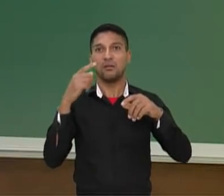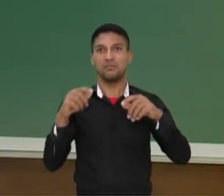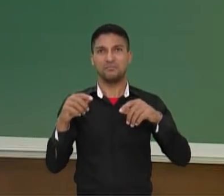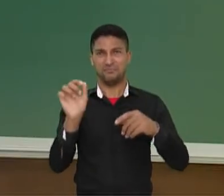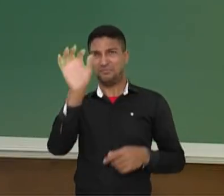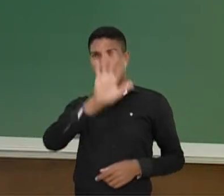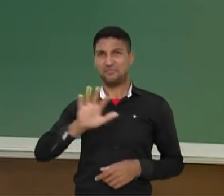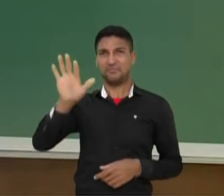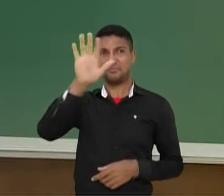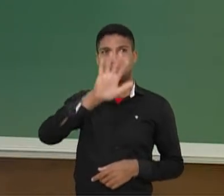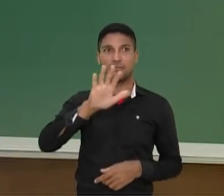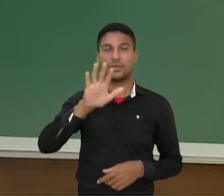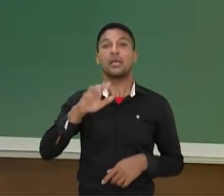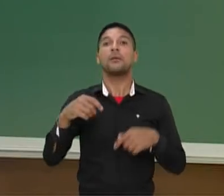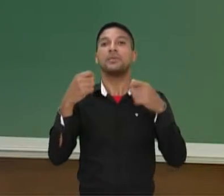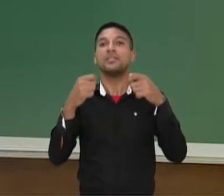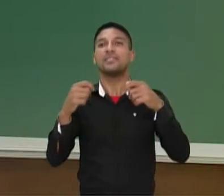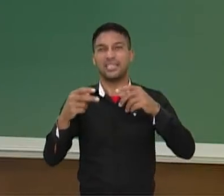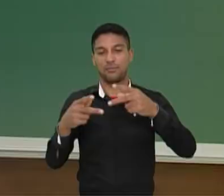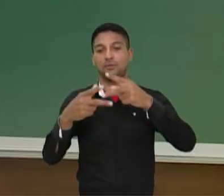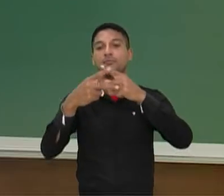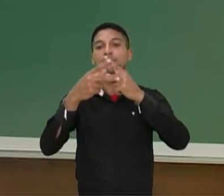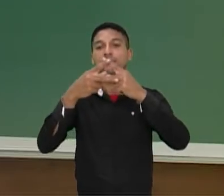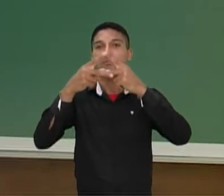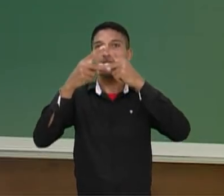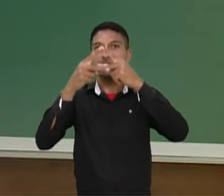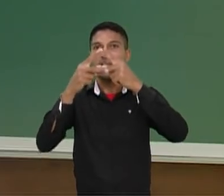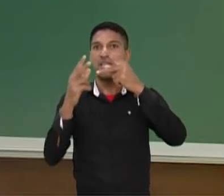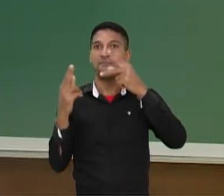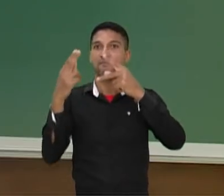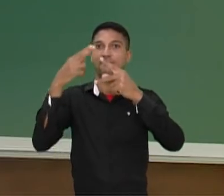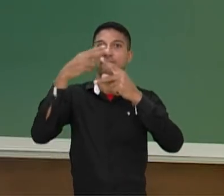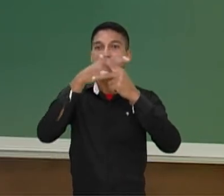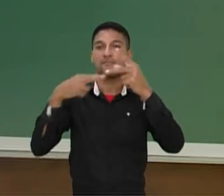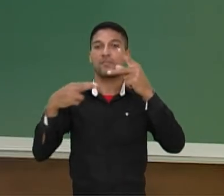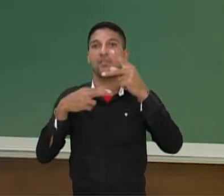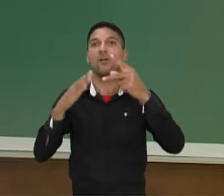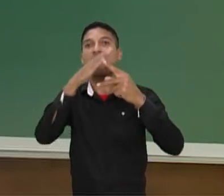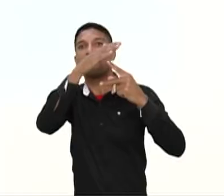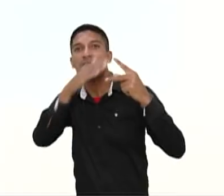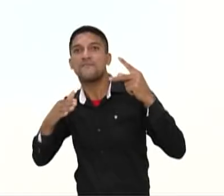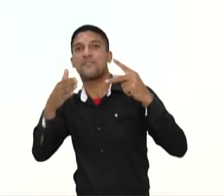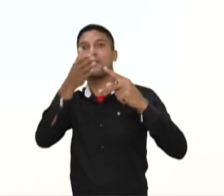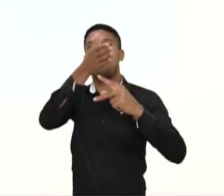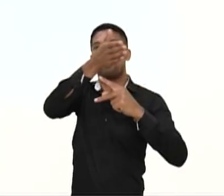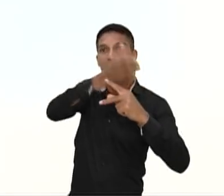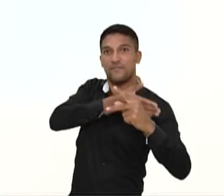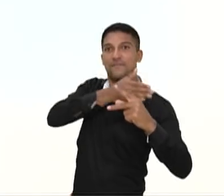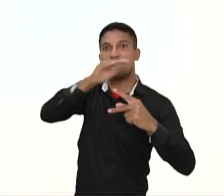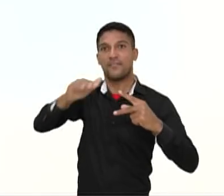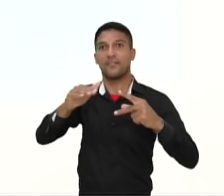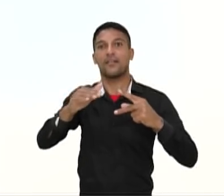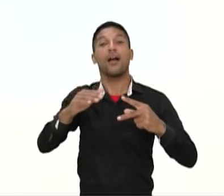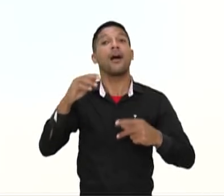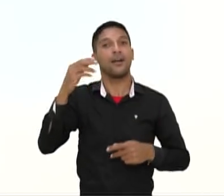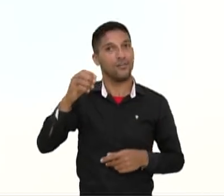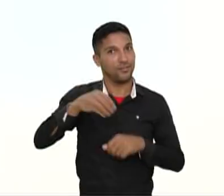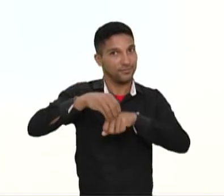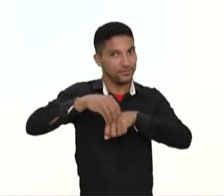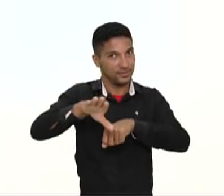gente reparte ela em pedaços que a gente saiba calcular? Fica a dica. Tempo para você fazer.